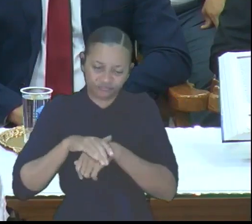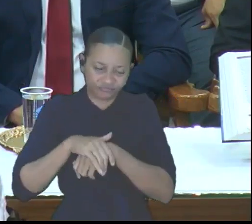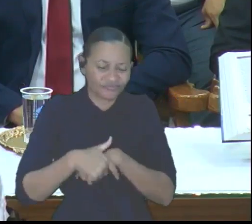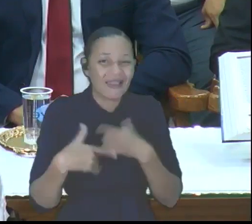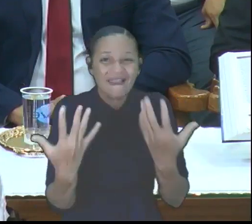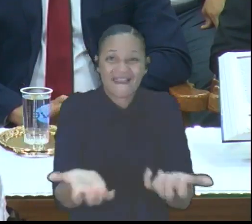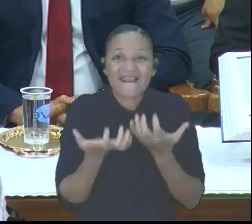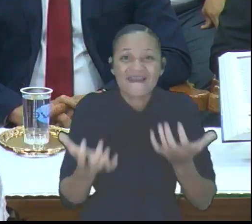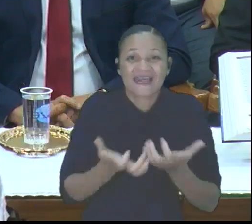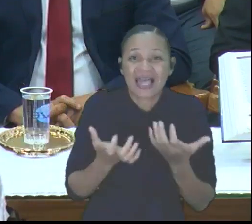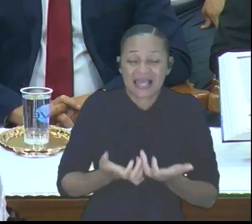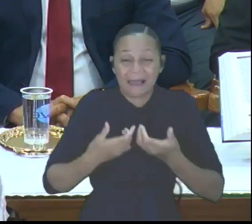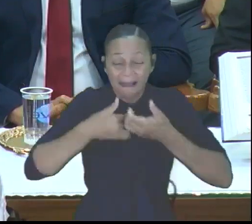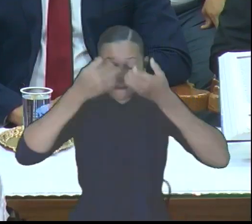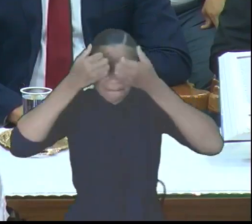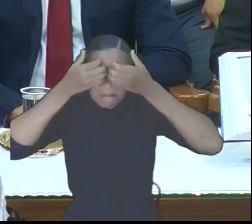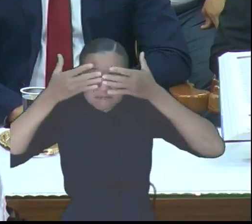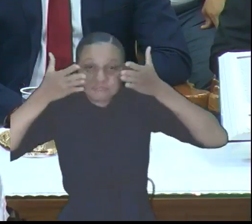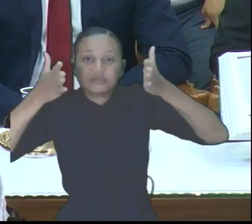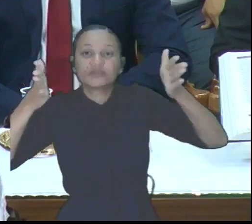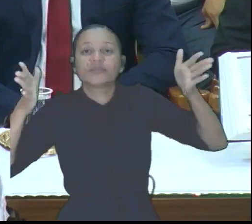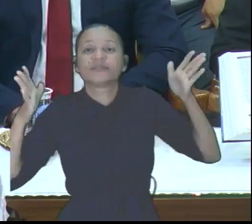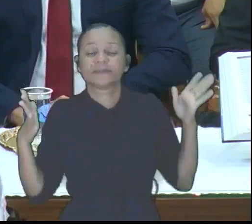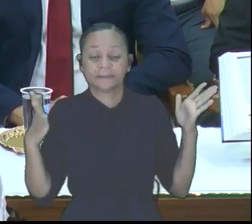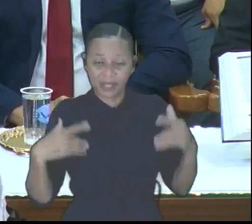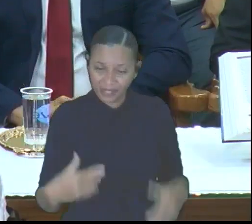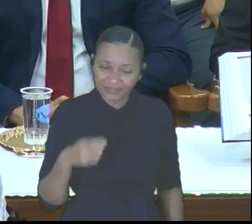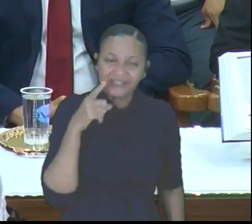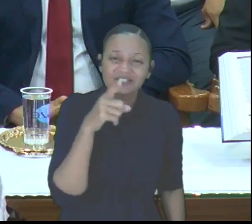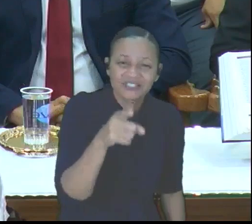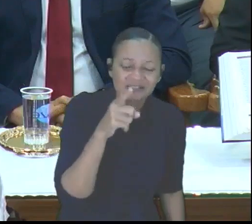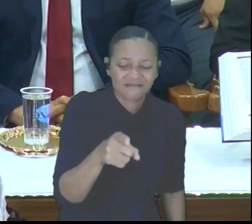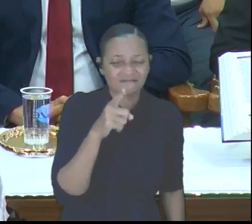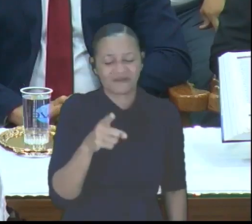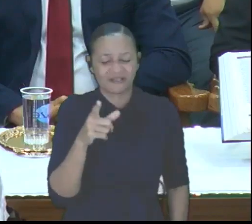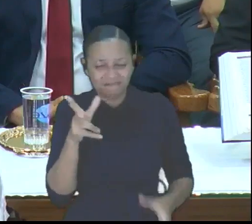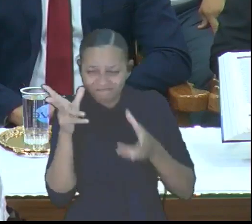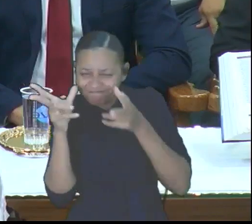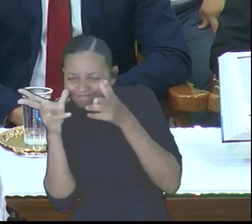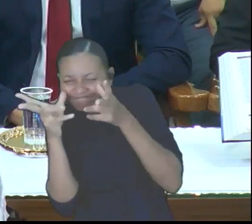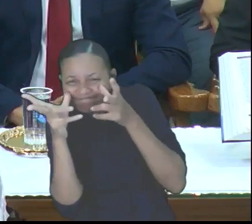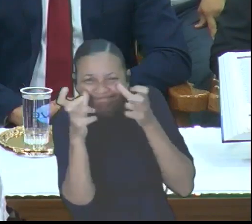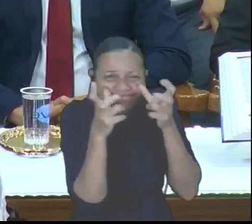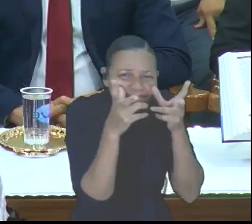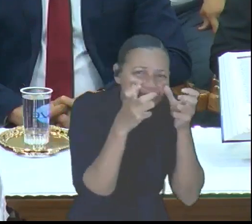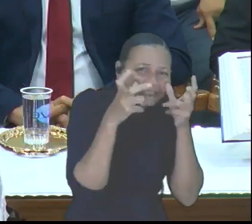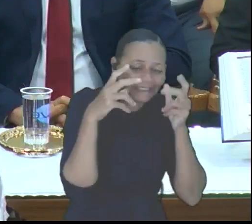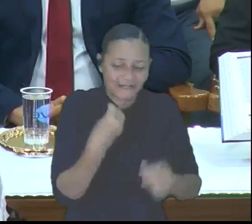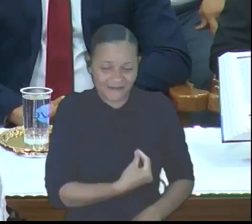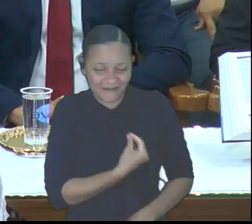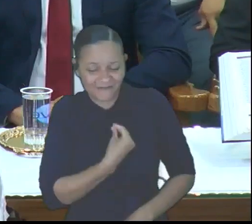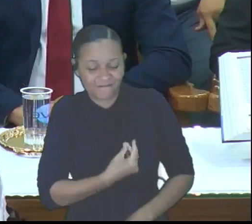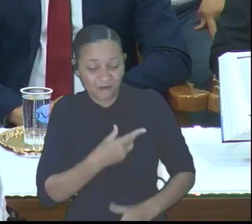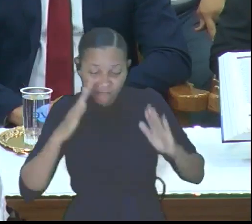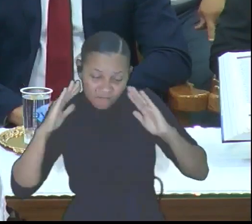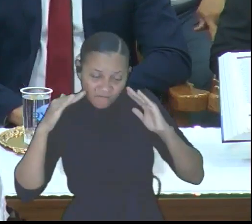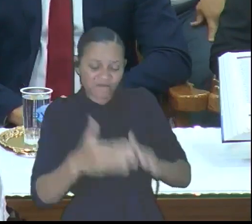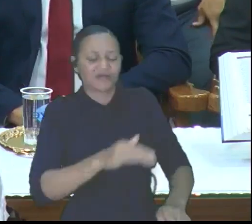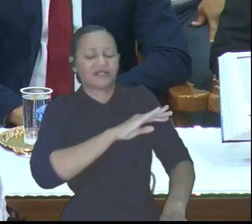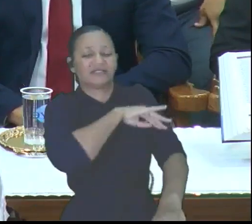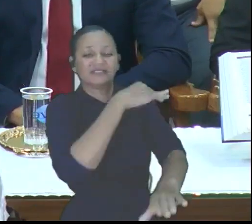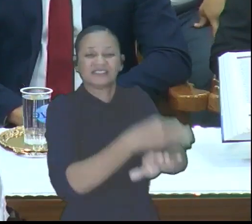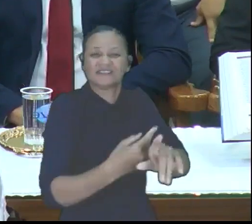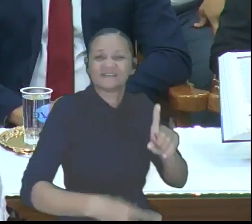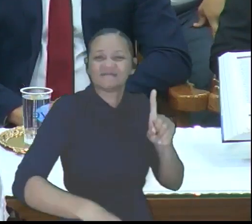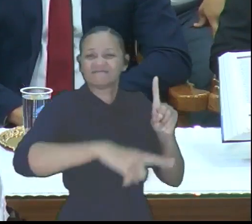está querendo abrir os teus olhos para que você enxergue a vida pelo prisma da cruz. O